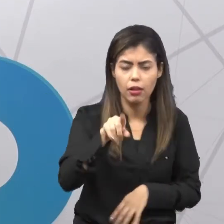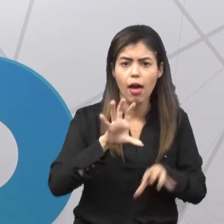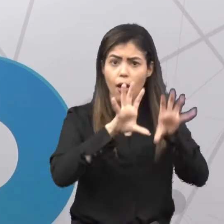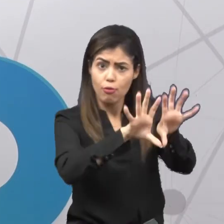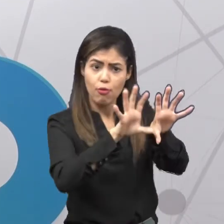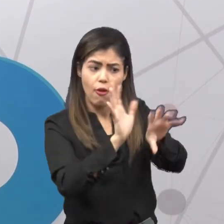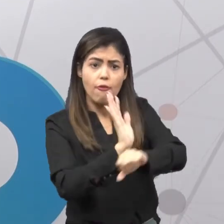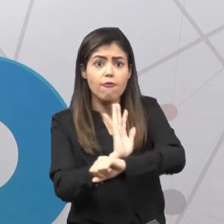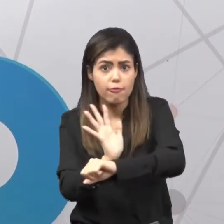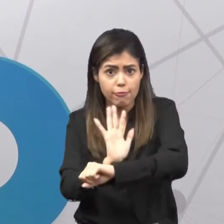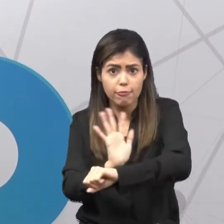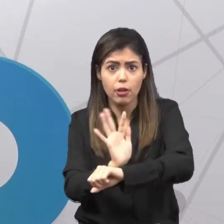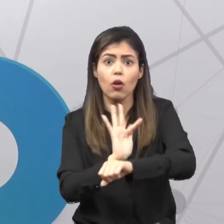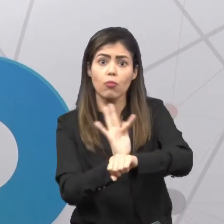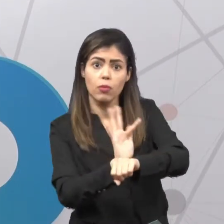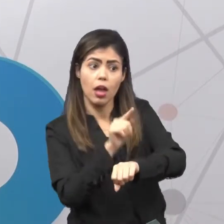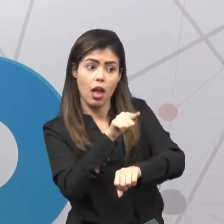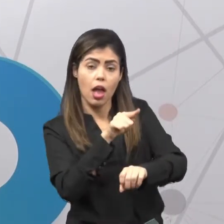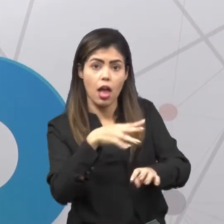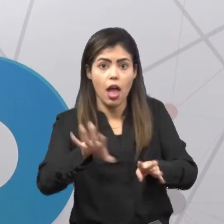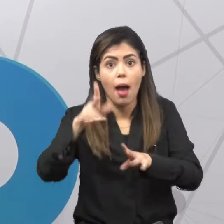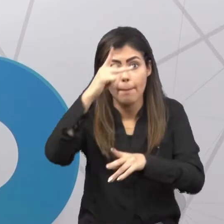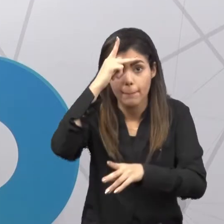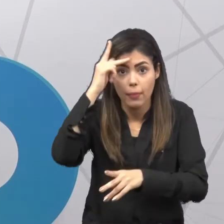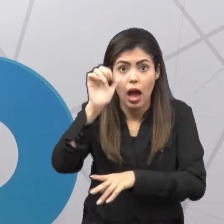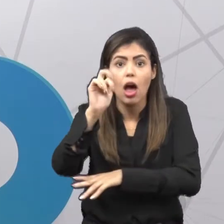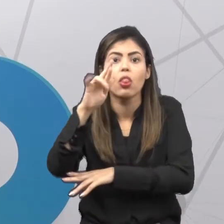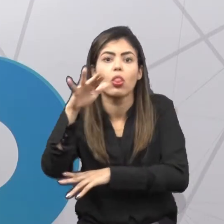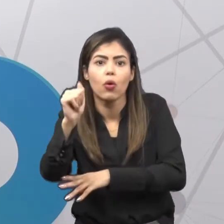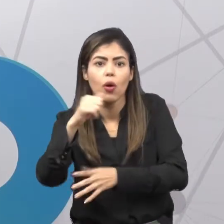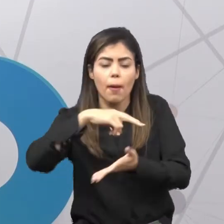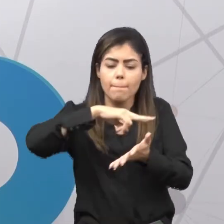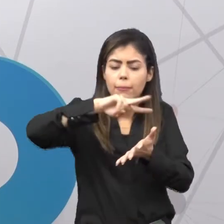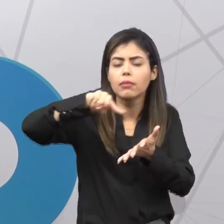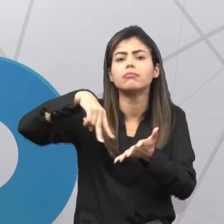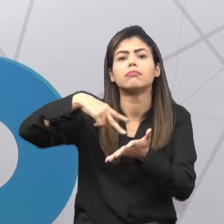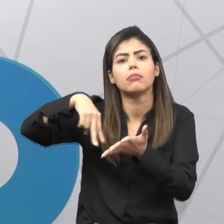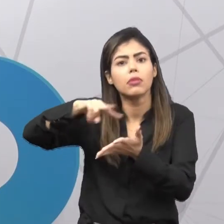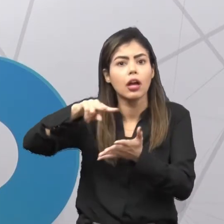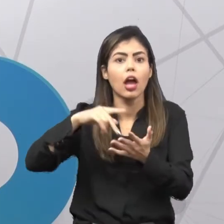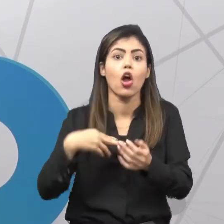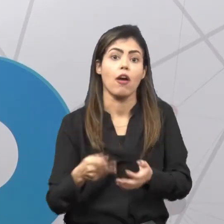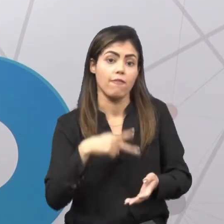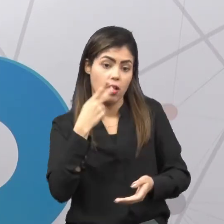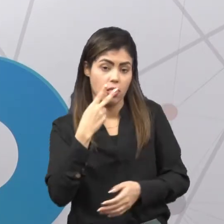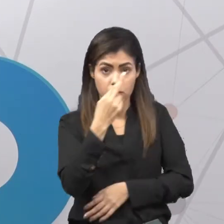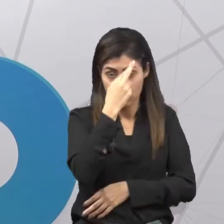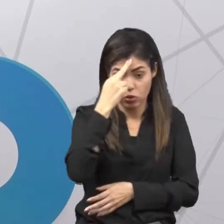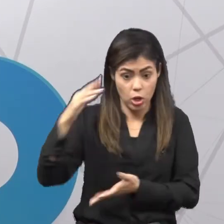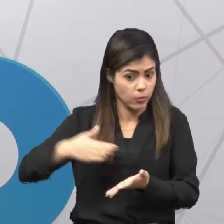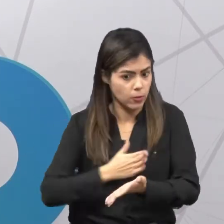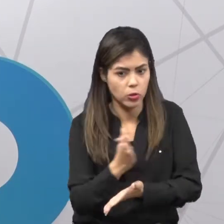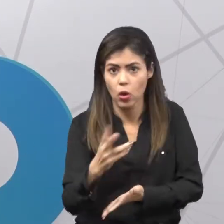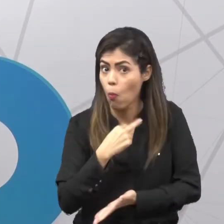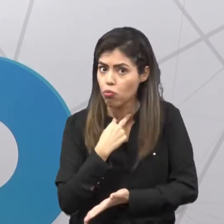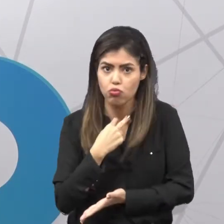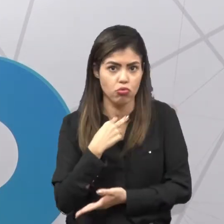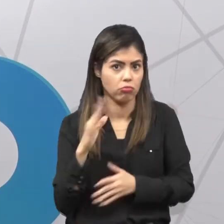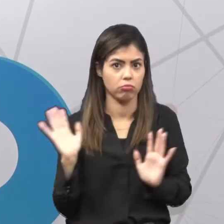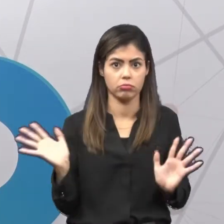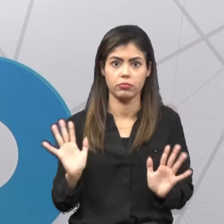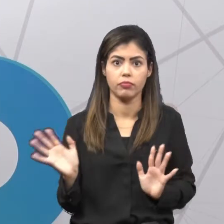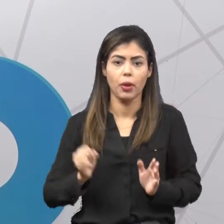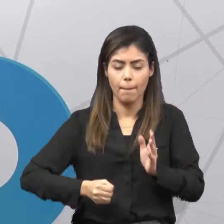naquele processo era que o ator bailarino ele contasse uma história e não fugisse dela. Então, muitas das